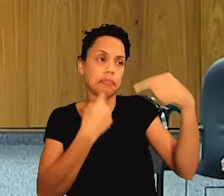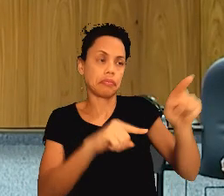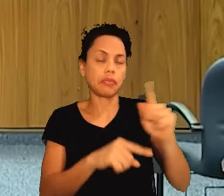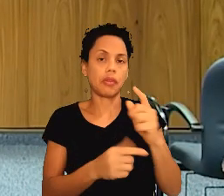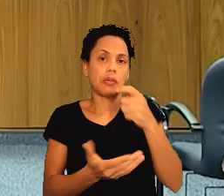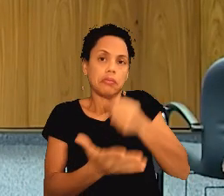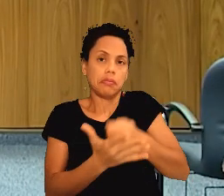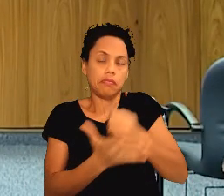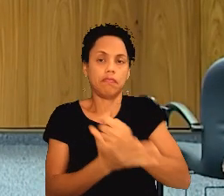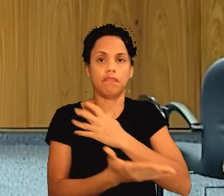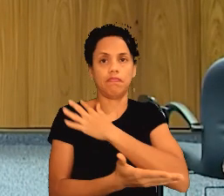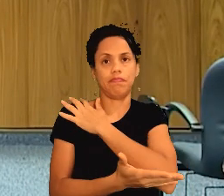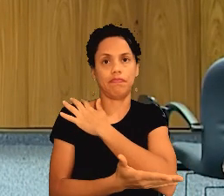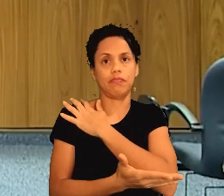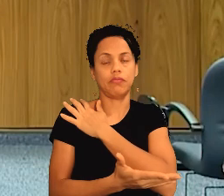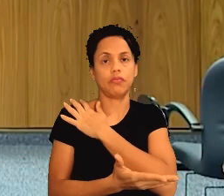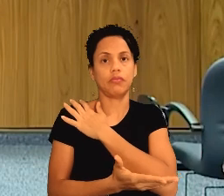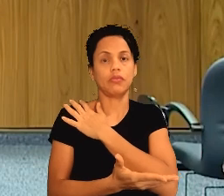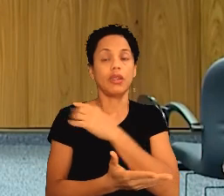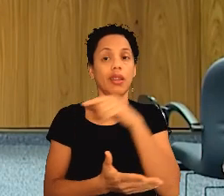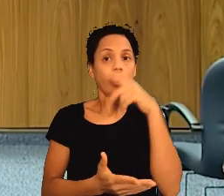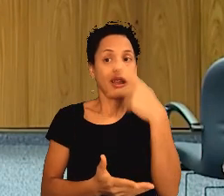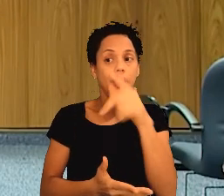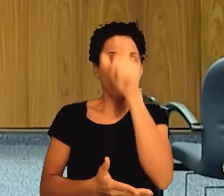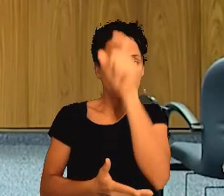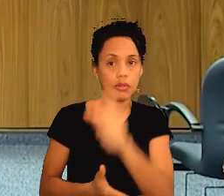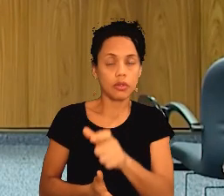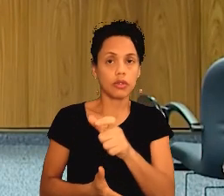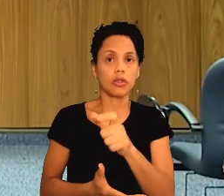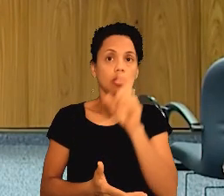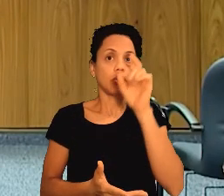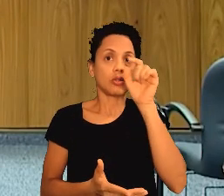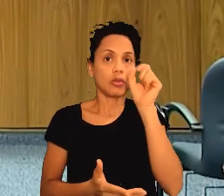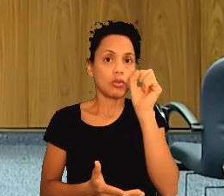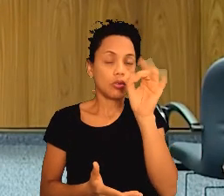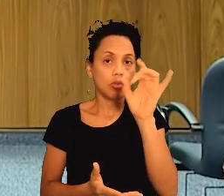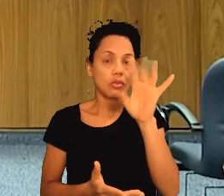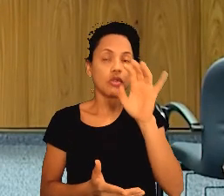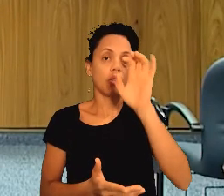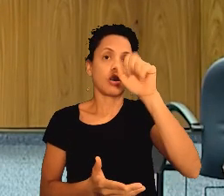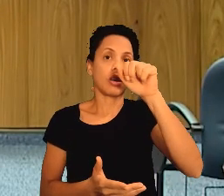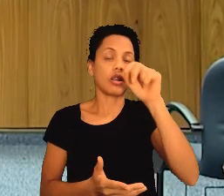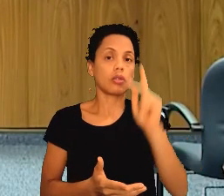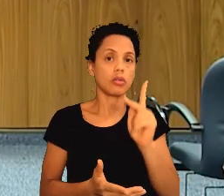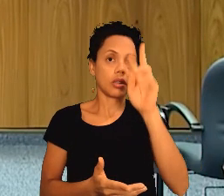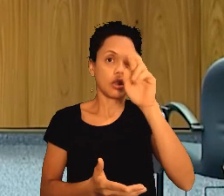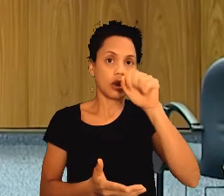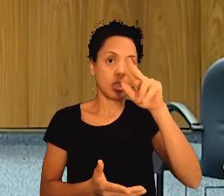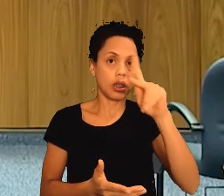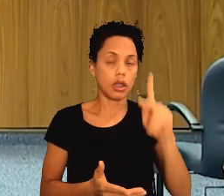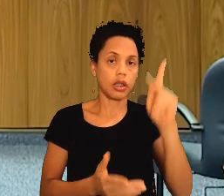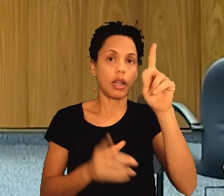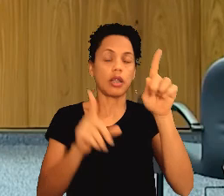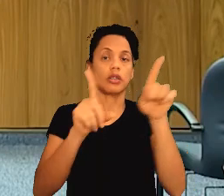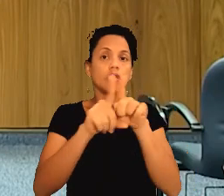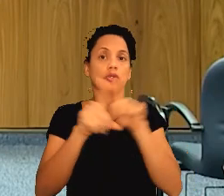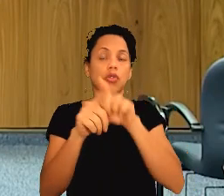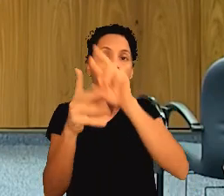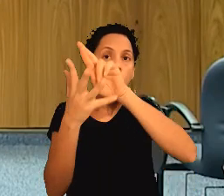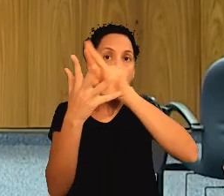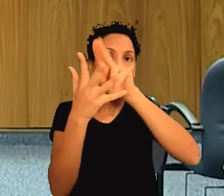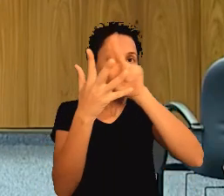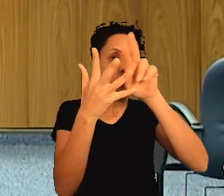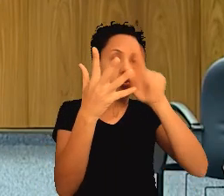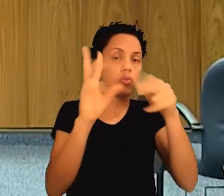exceção como a ditadura militar, na verdade, eles foram, e não foi só o povo Krenak, não foi só o povo Aikeuara, não foram os Chavante ou só